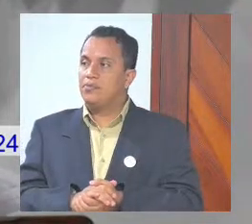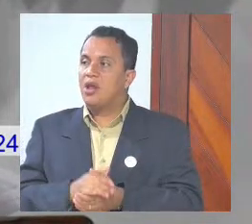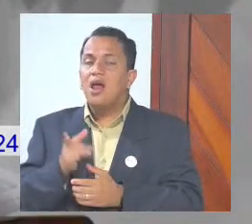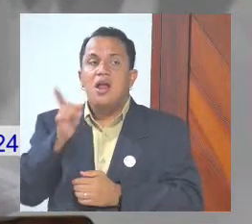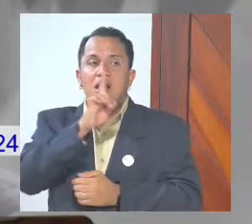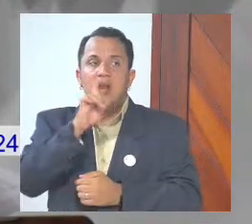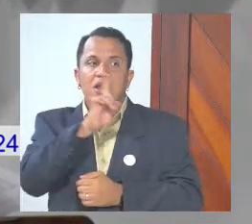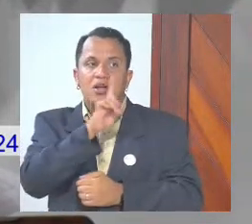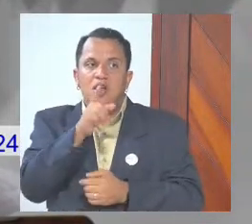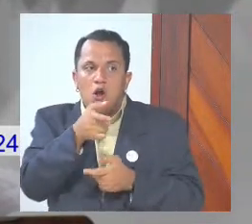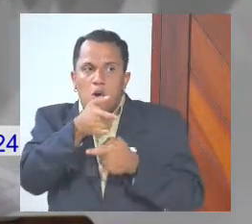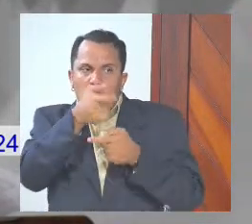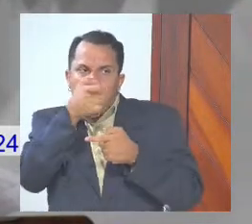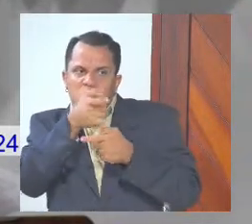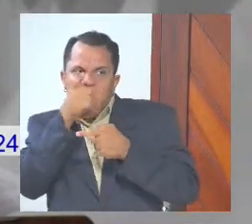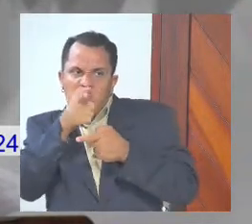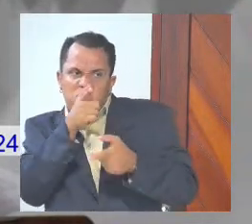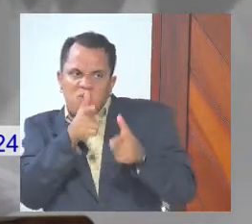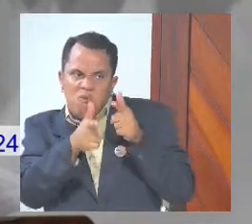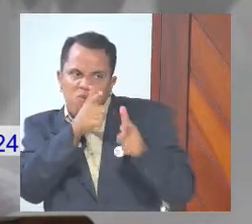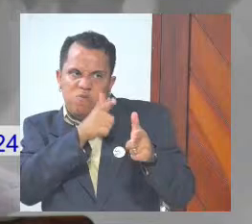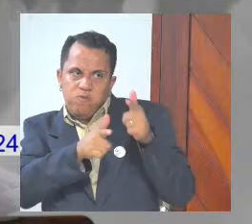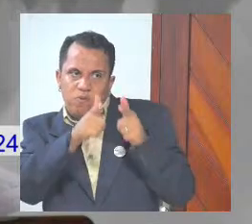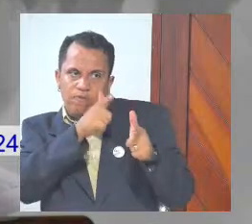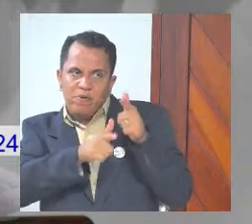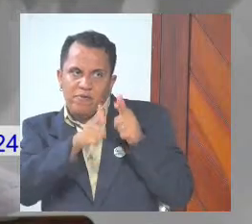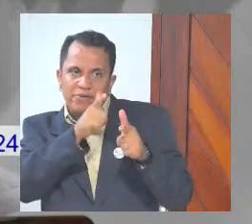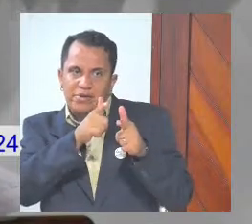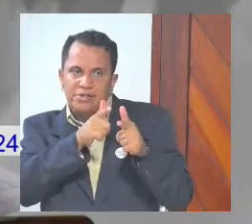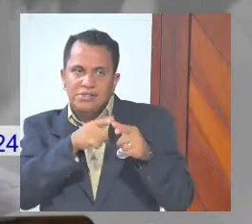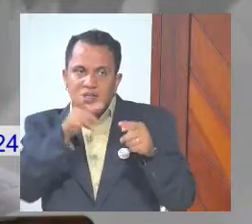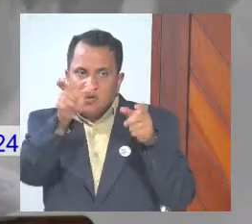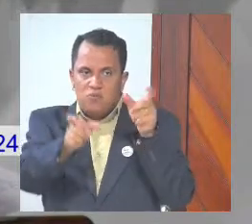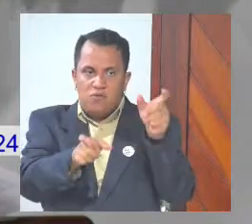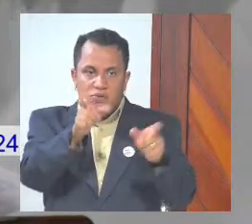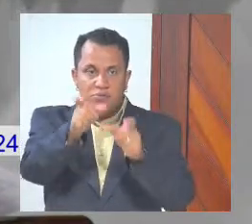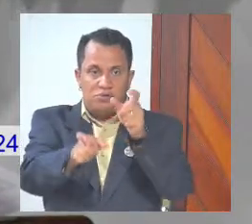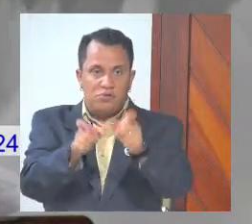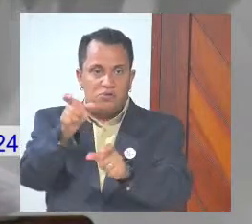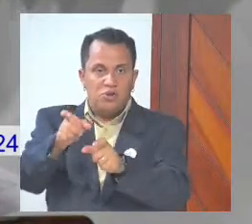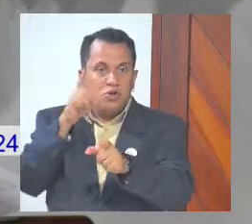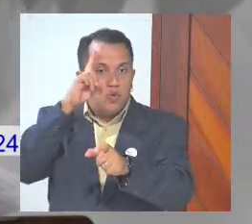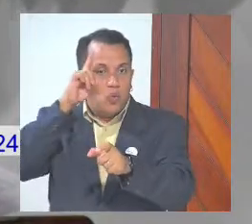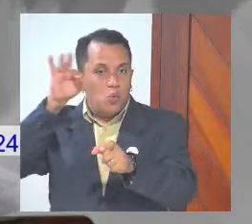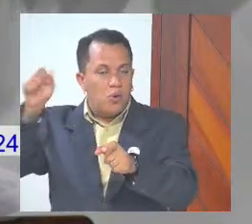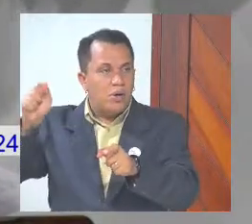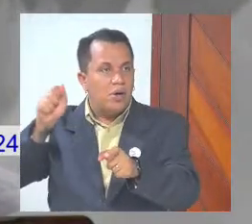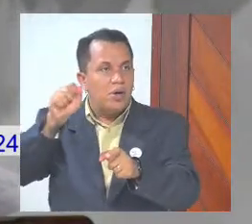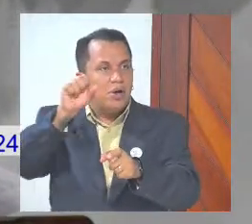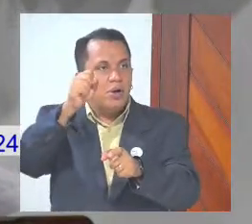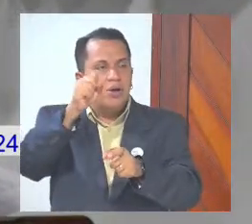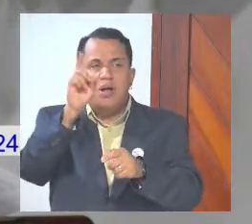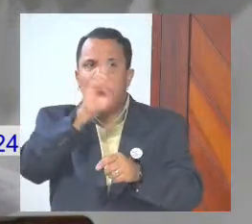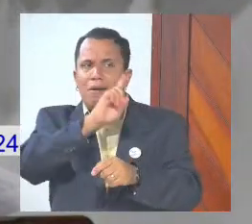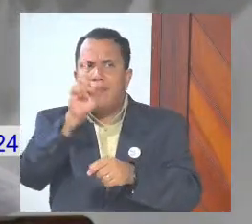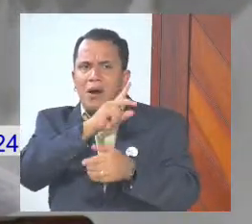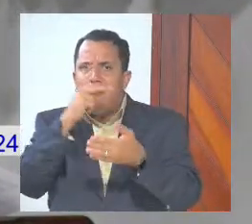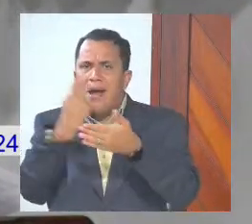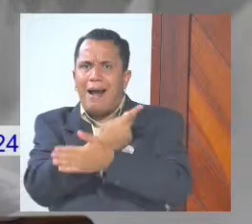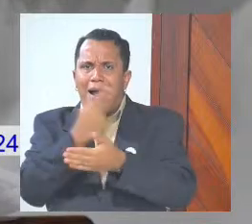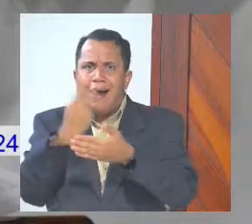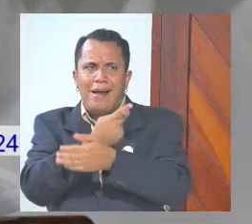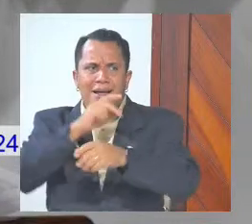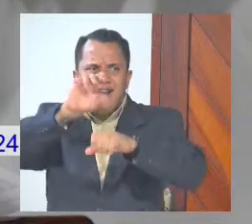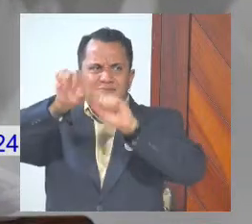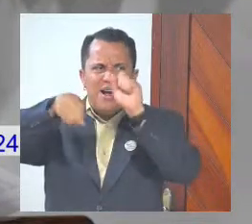Não é no terrorismo, como muitos estão julgados no dia 8 de janeiro. Não é dessa